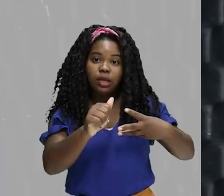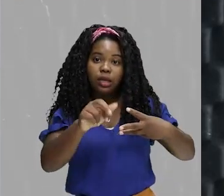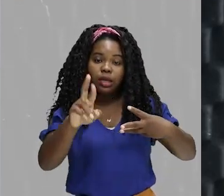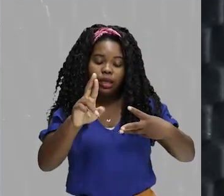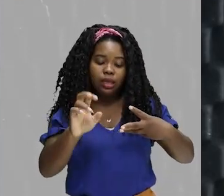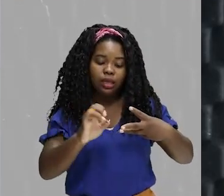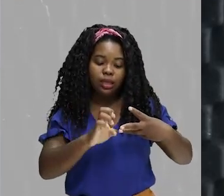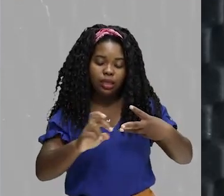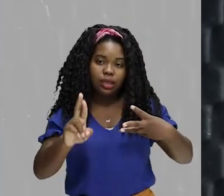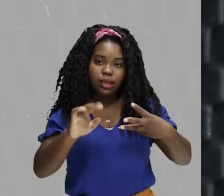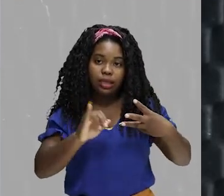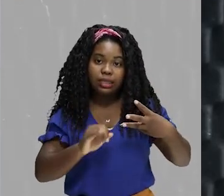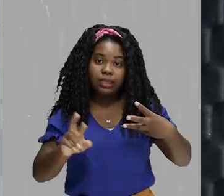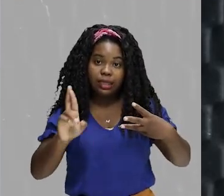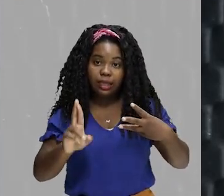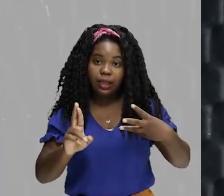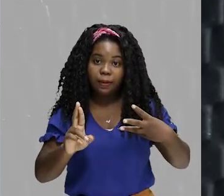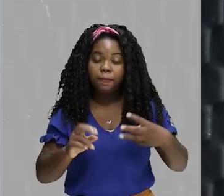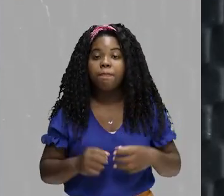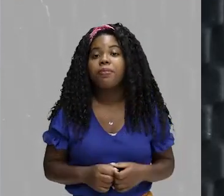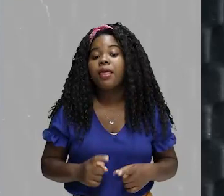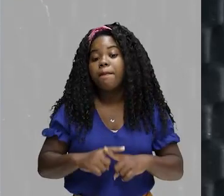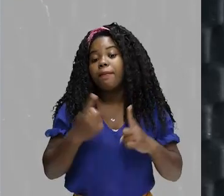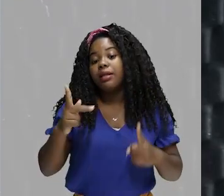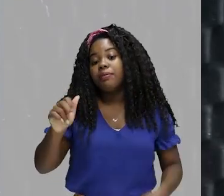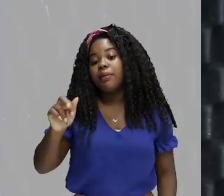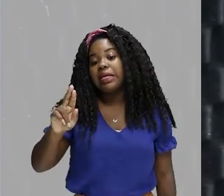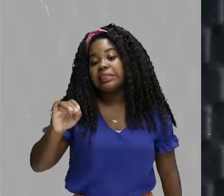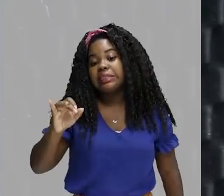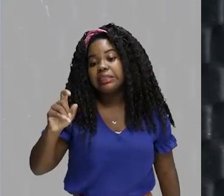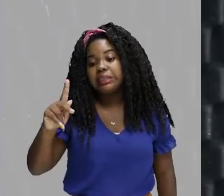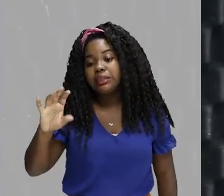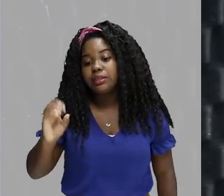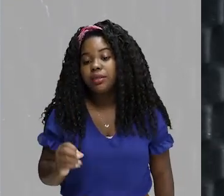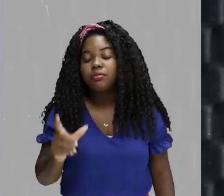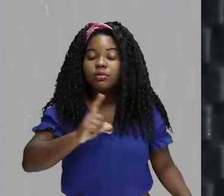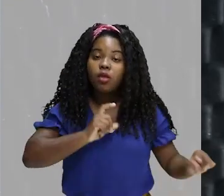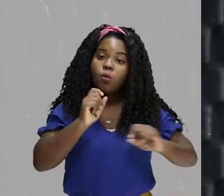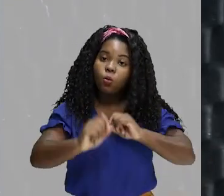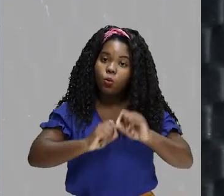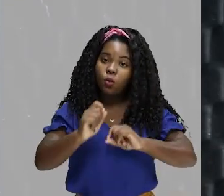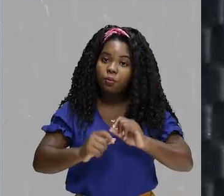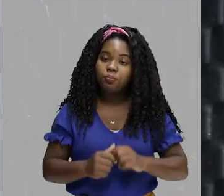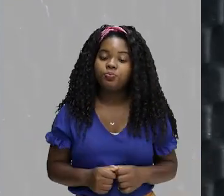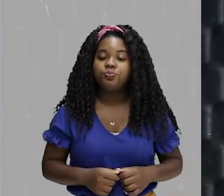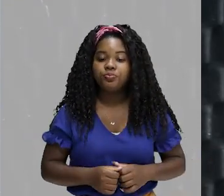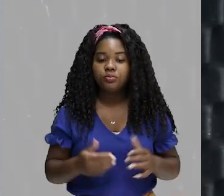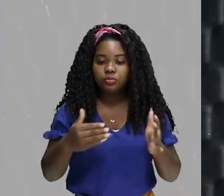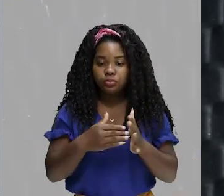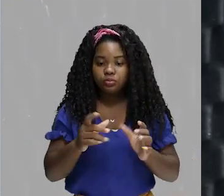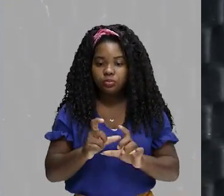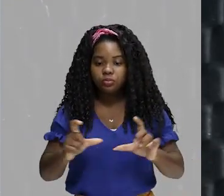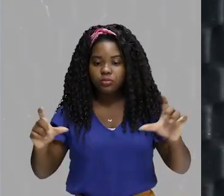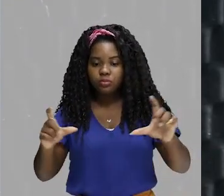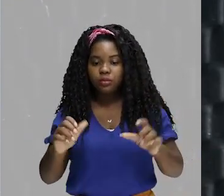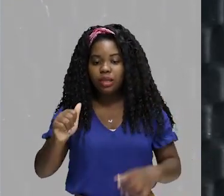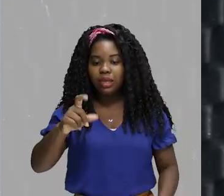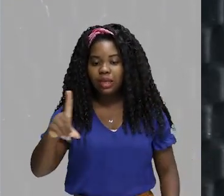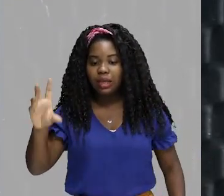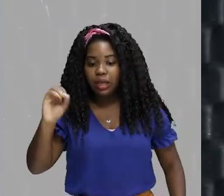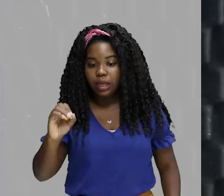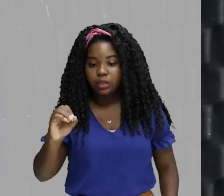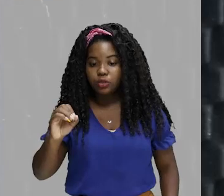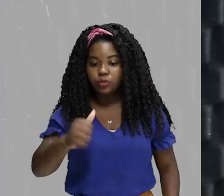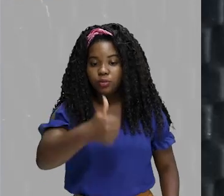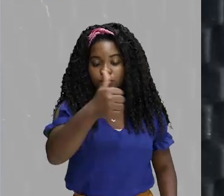e R. Porém, no particípio, eu tenho a terminação ado para os verbos de